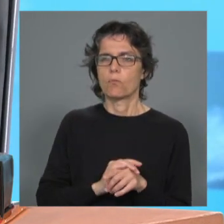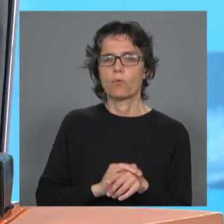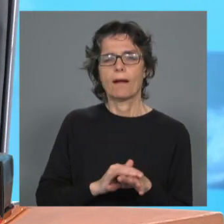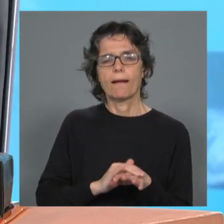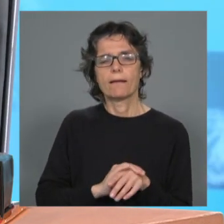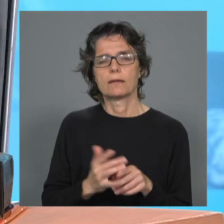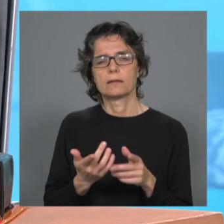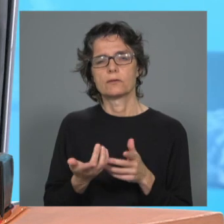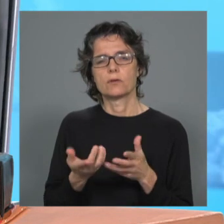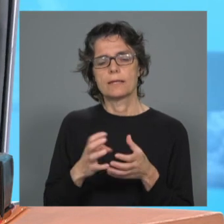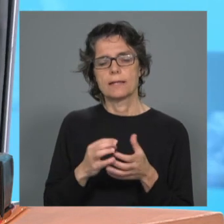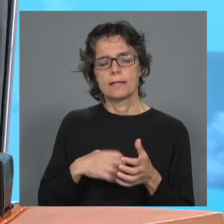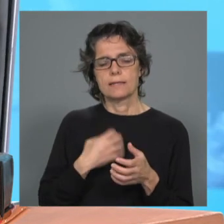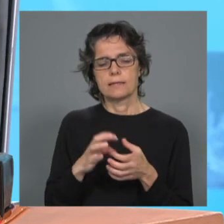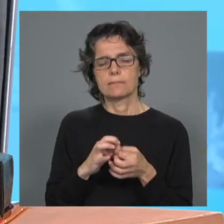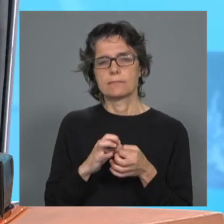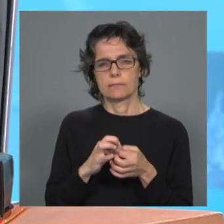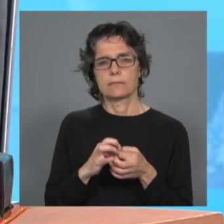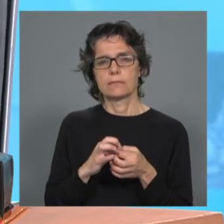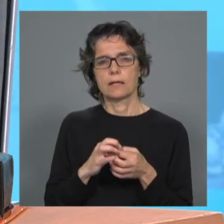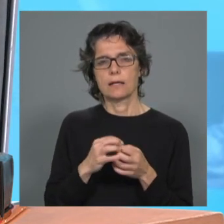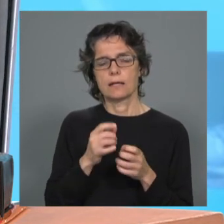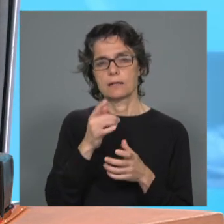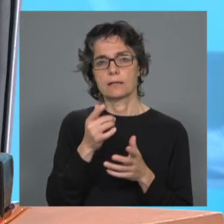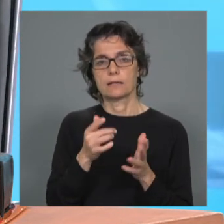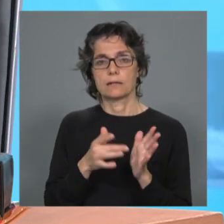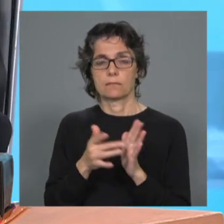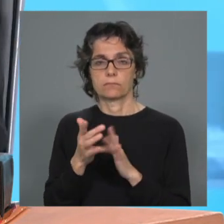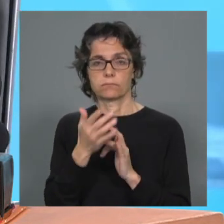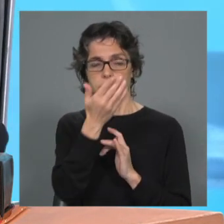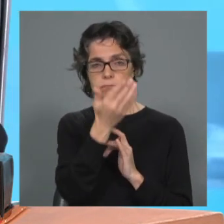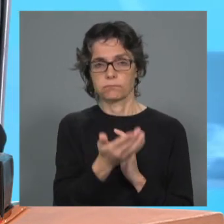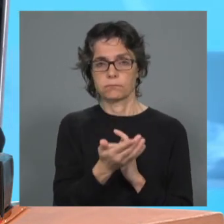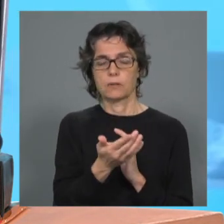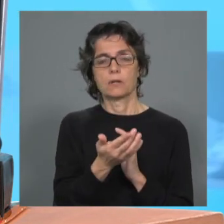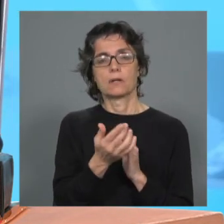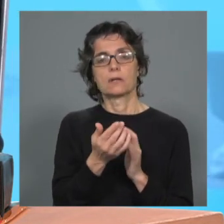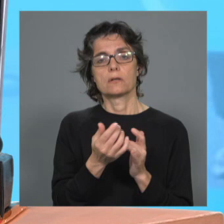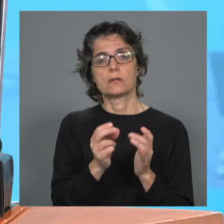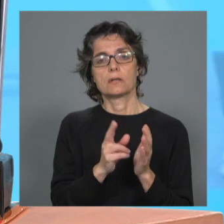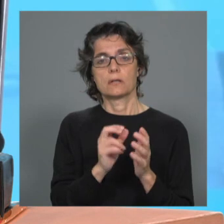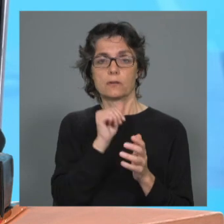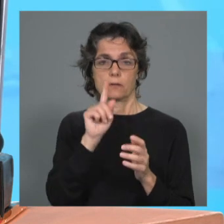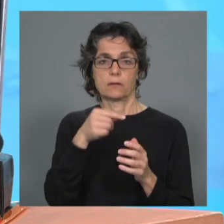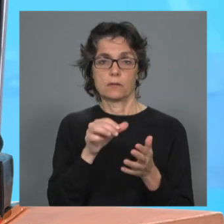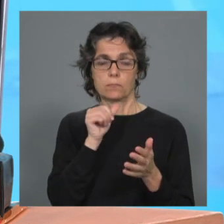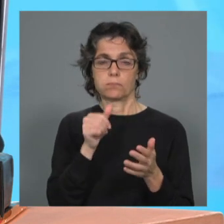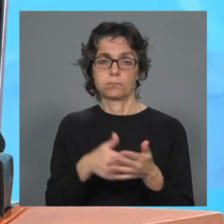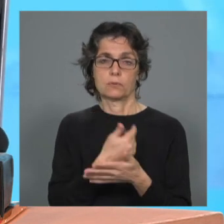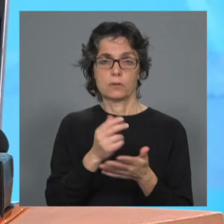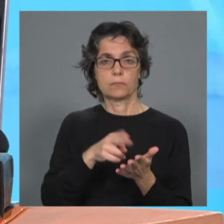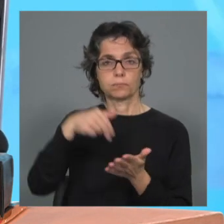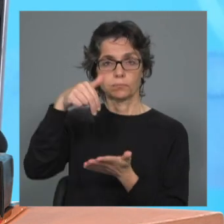muito de comunhão entre a figura do ressuscitado e a figura do discípulo amado. Esse é um traço que percorre, que está